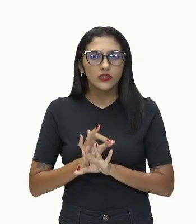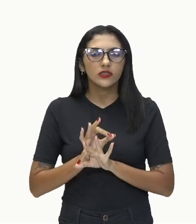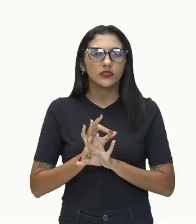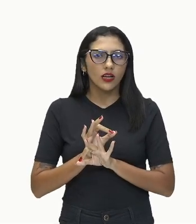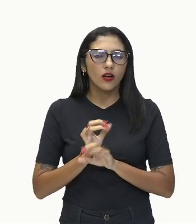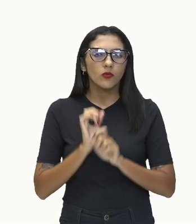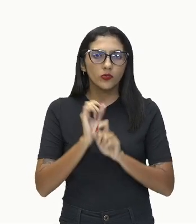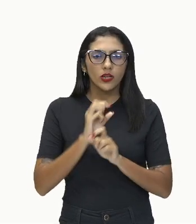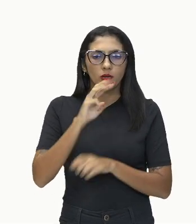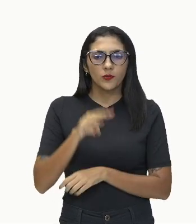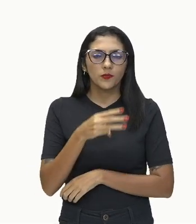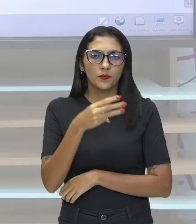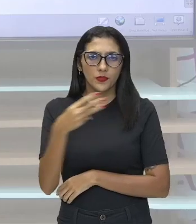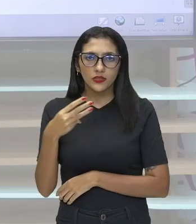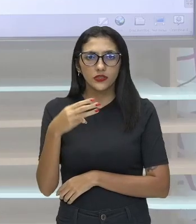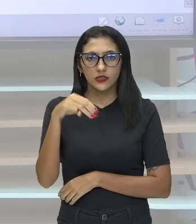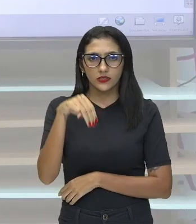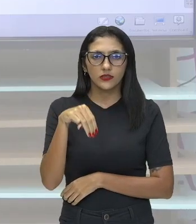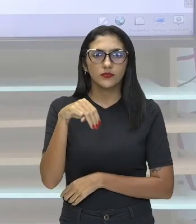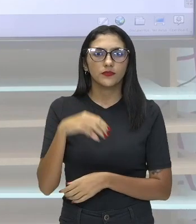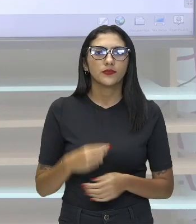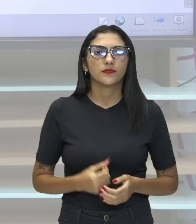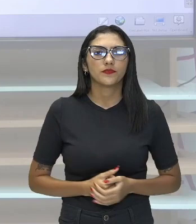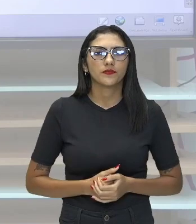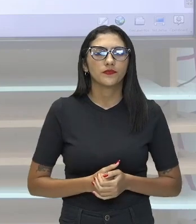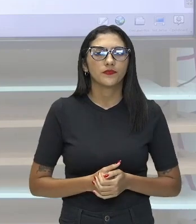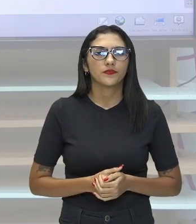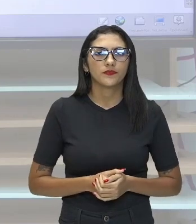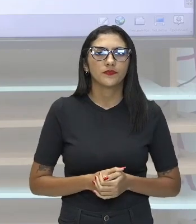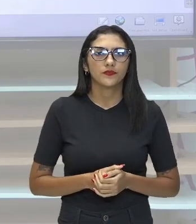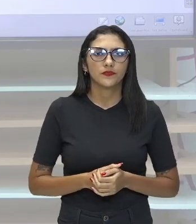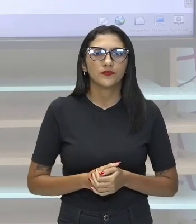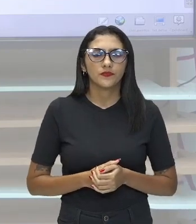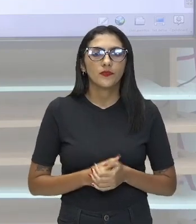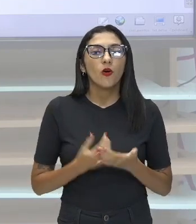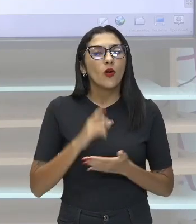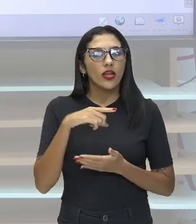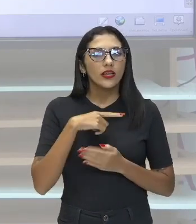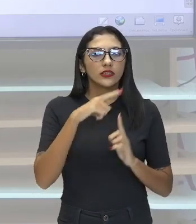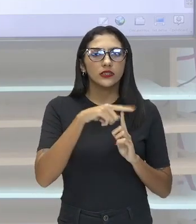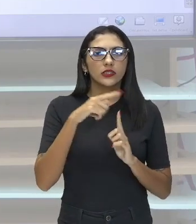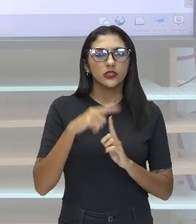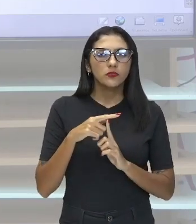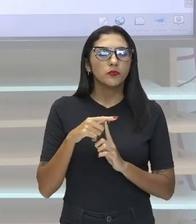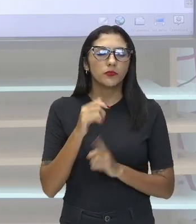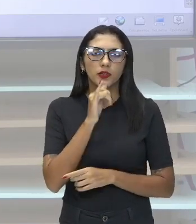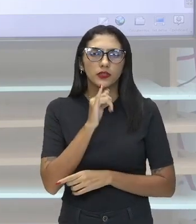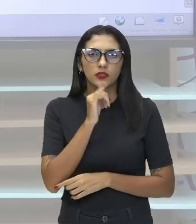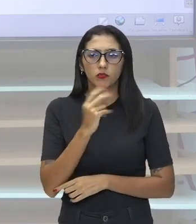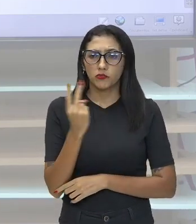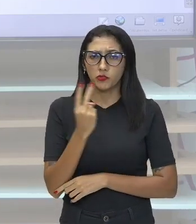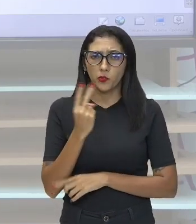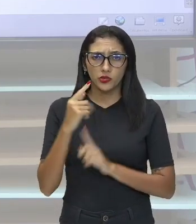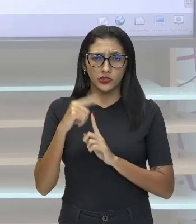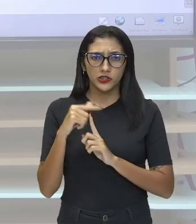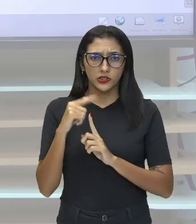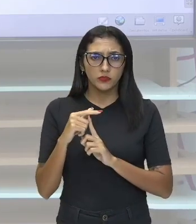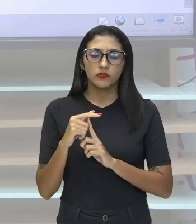com as matrizes quadradas. No caso aqui dos determinantes de ordem 2, por exemplo, a gente vai trabalhar com as